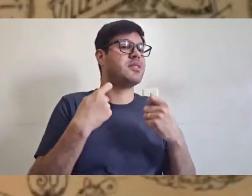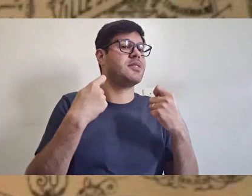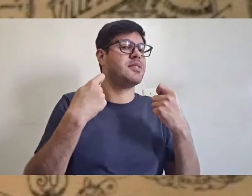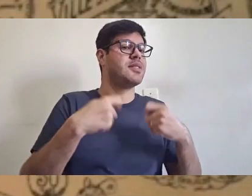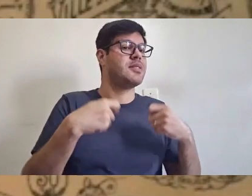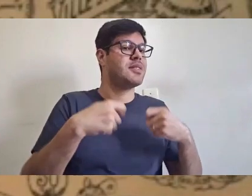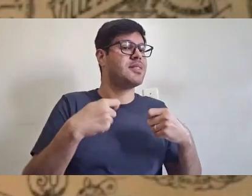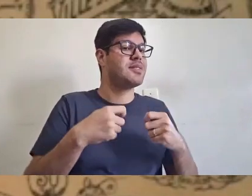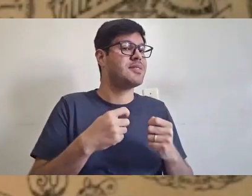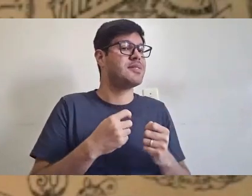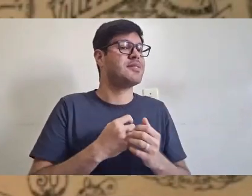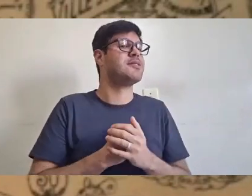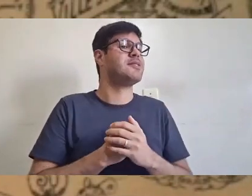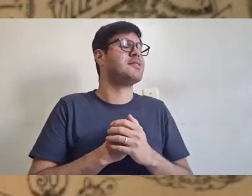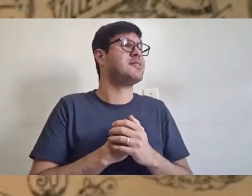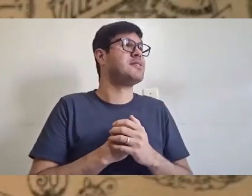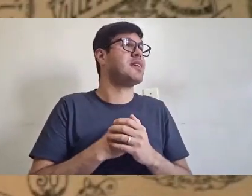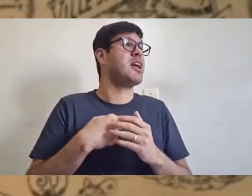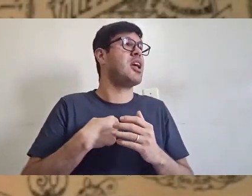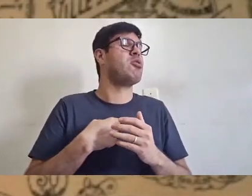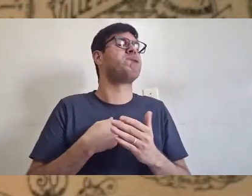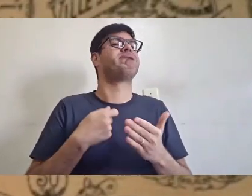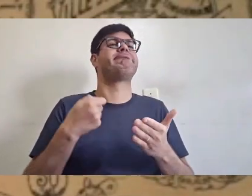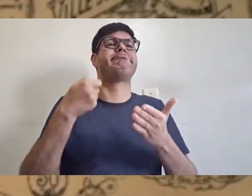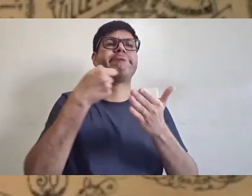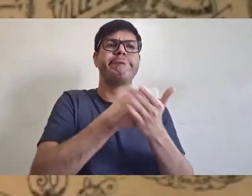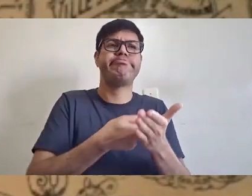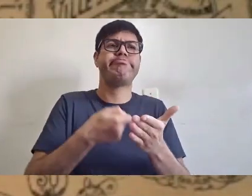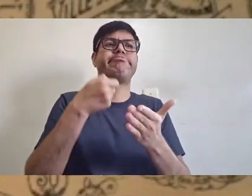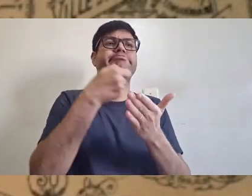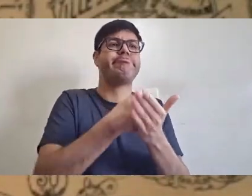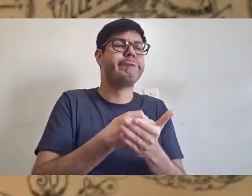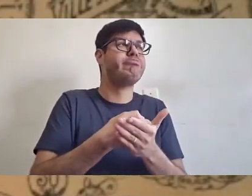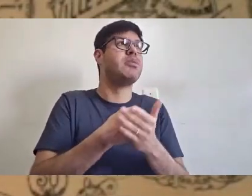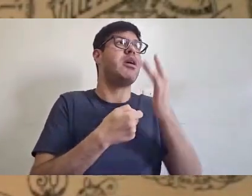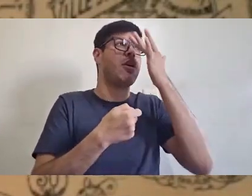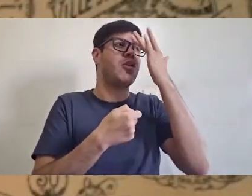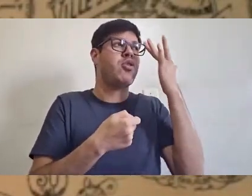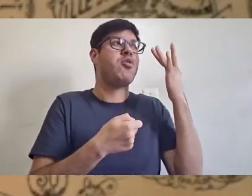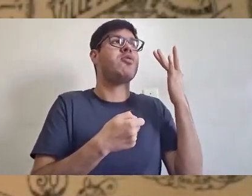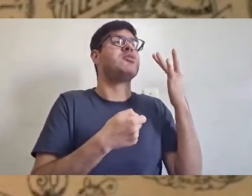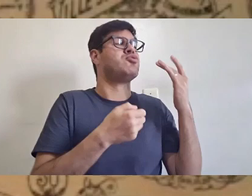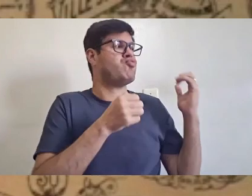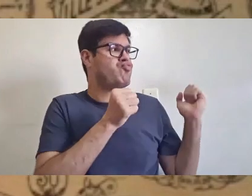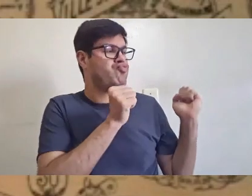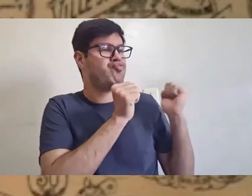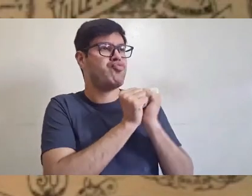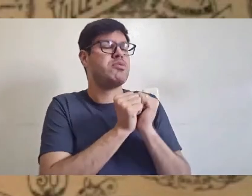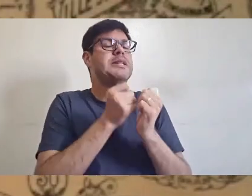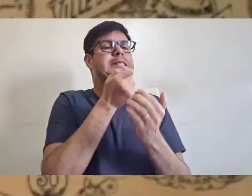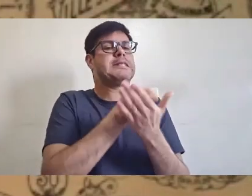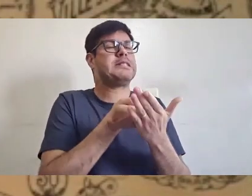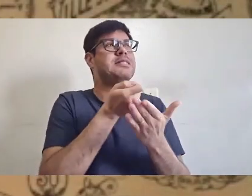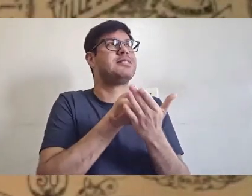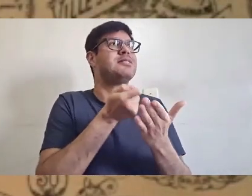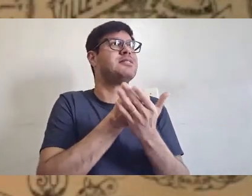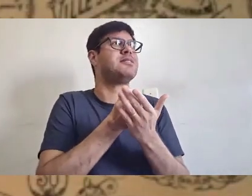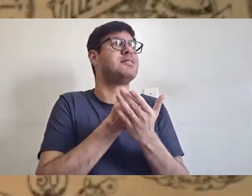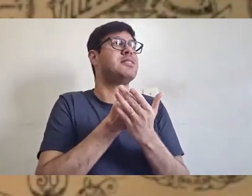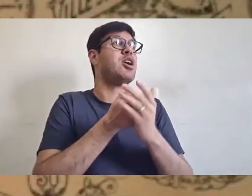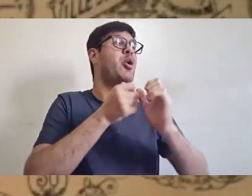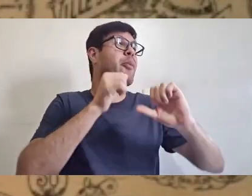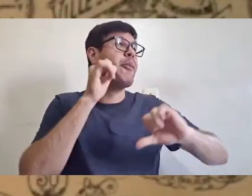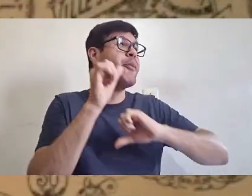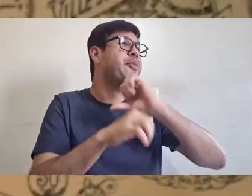nós precisaríamos ter aquilo que sempre eu defendi e outras pessoas defenderam. Era uma reforma